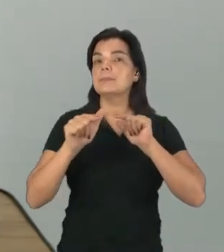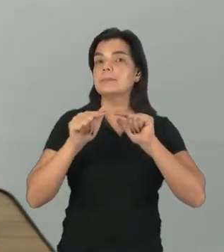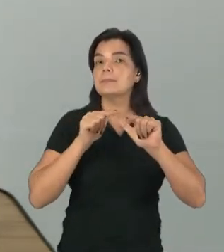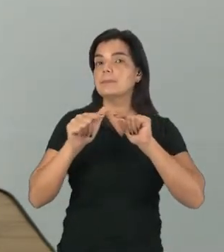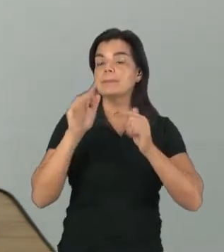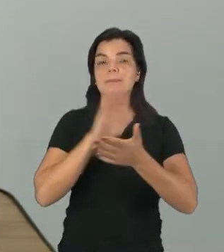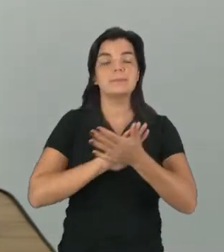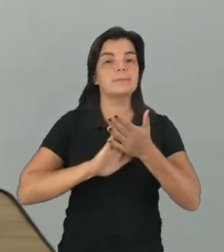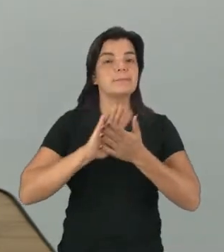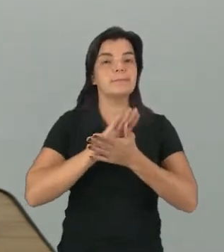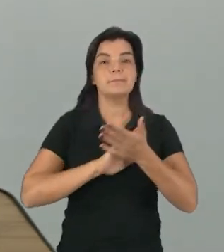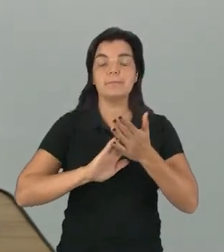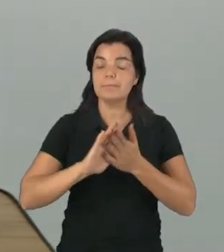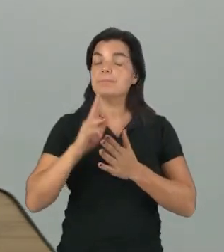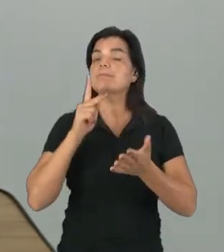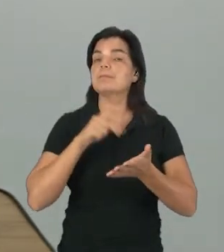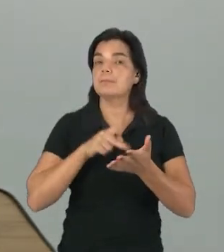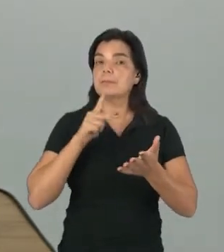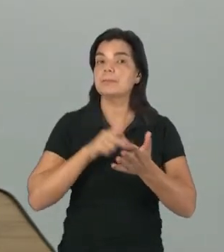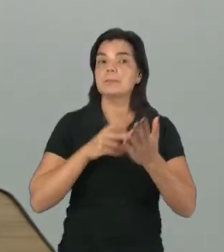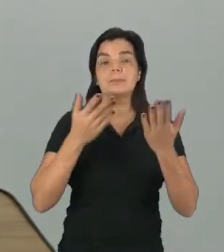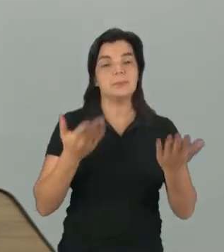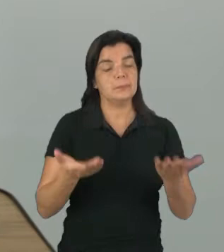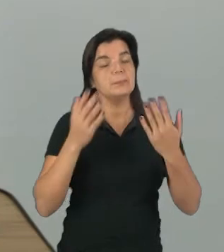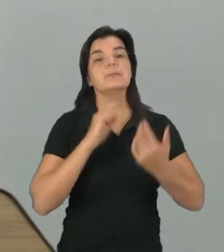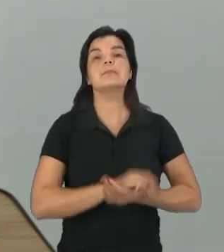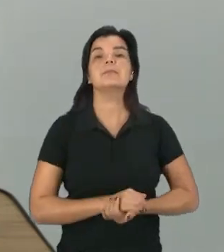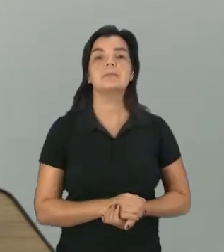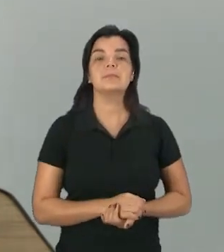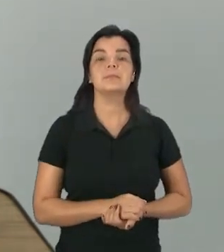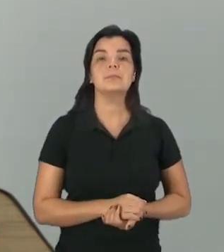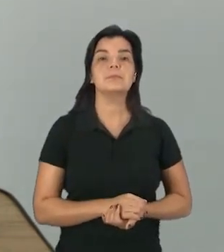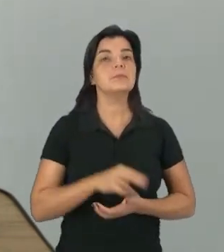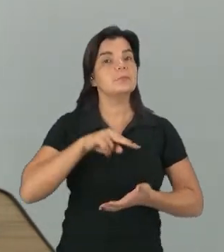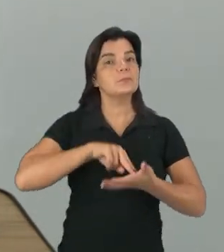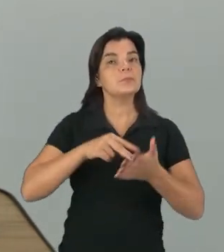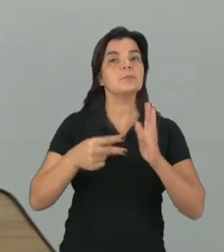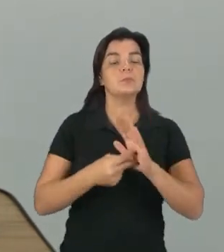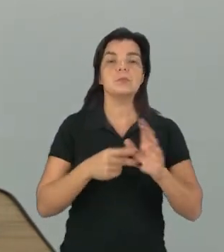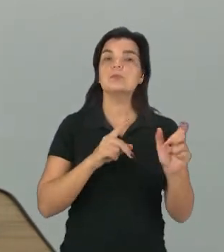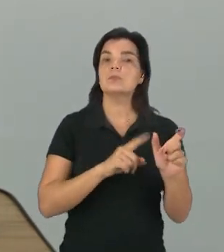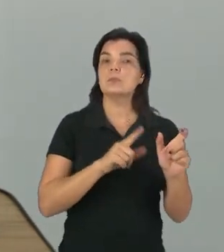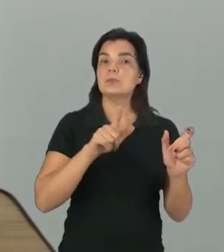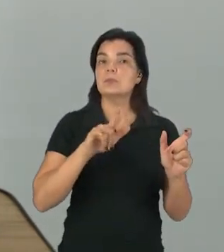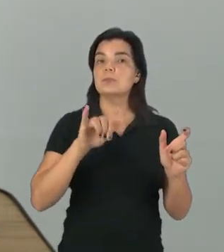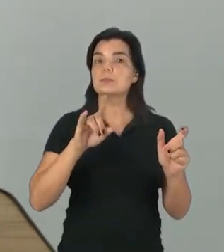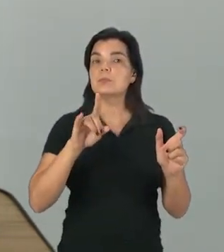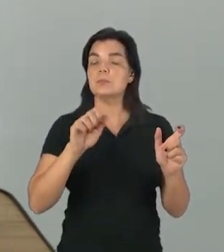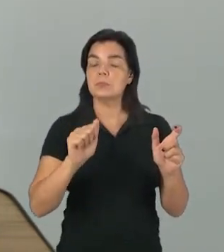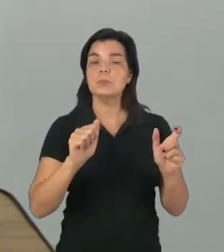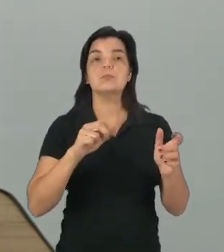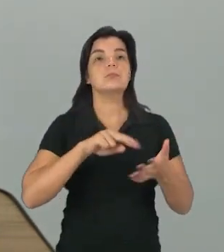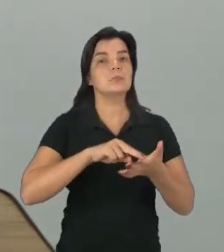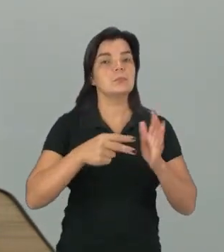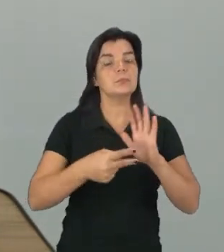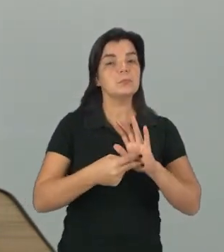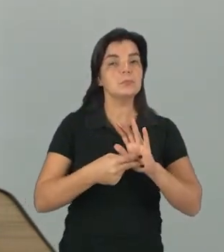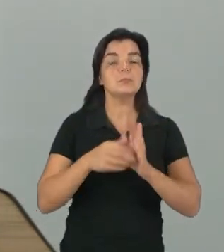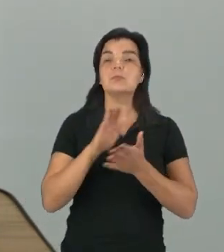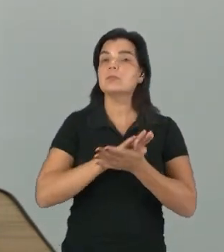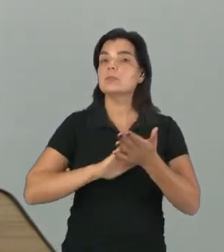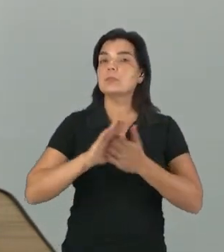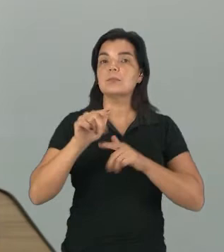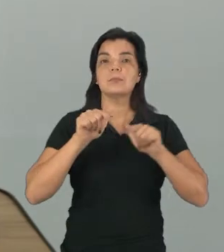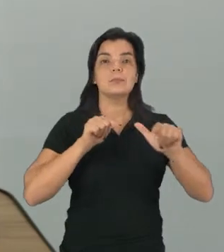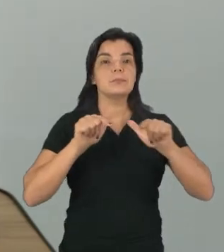de trabalho. Isso mesmo, é esse o significado dessa expressão. Nada de lida está nos dizendo que